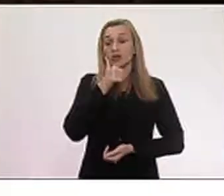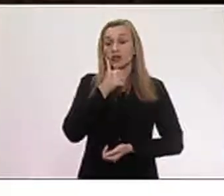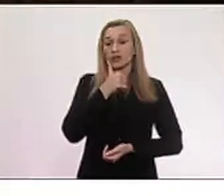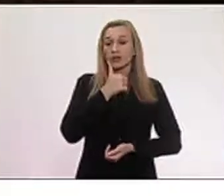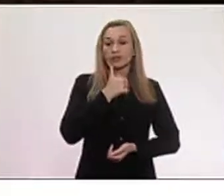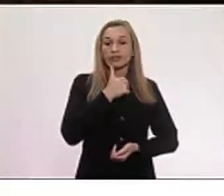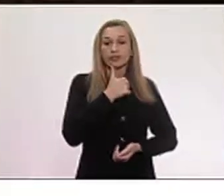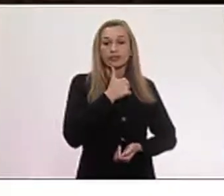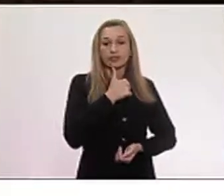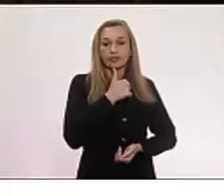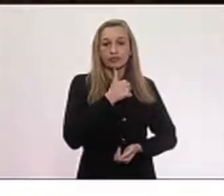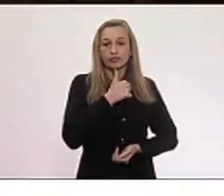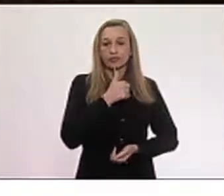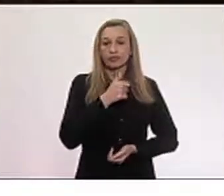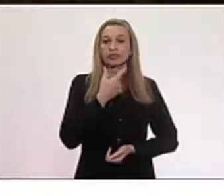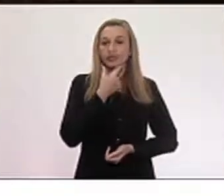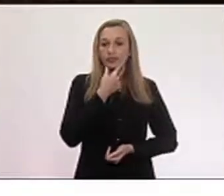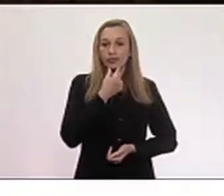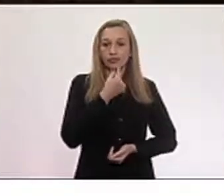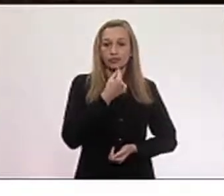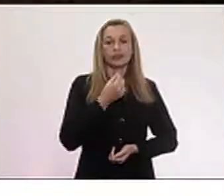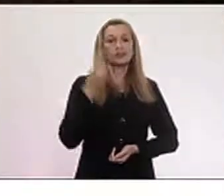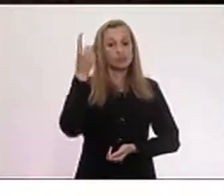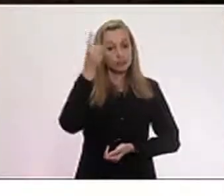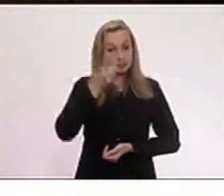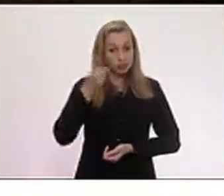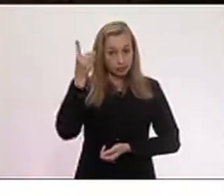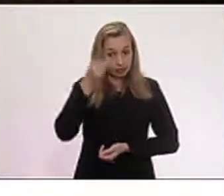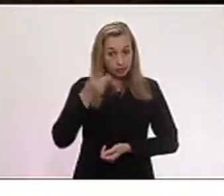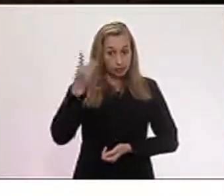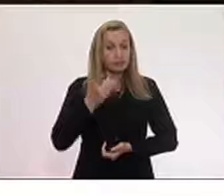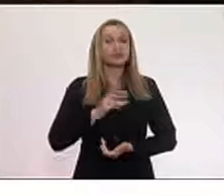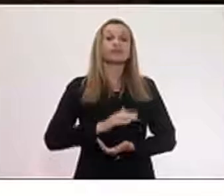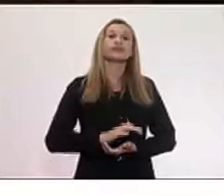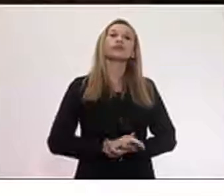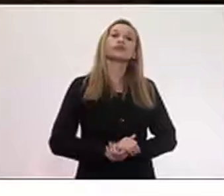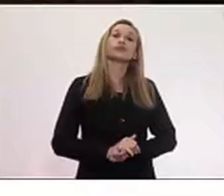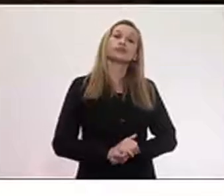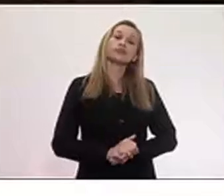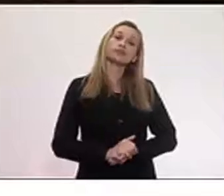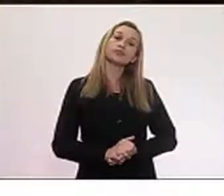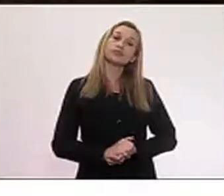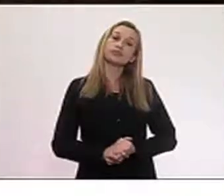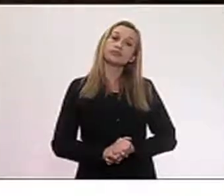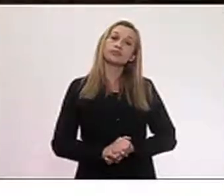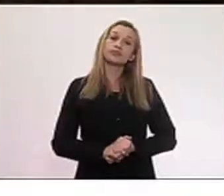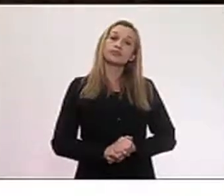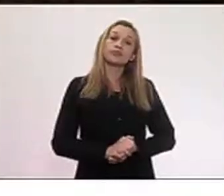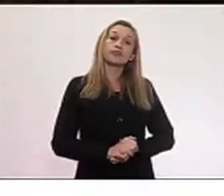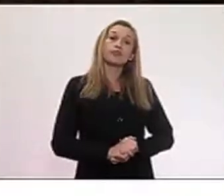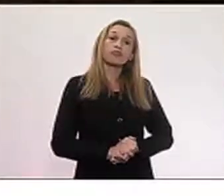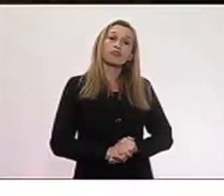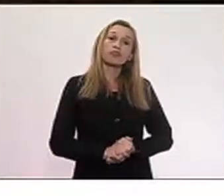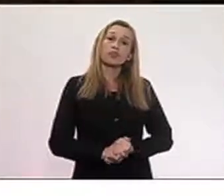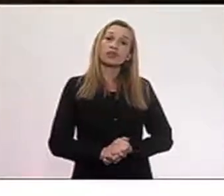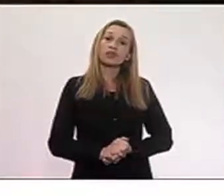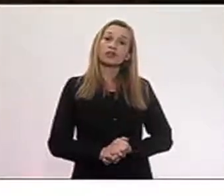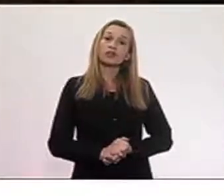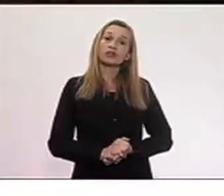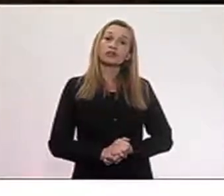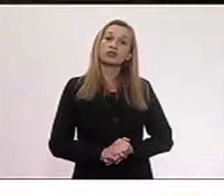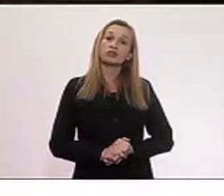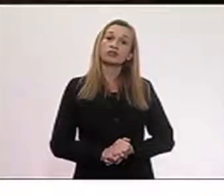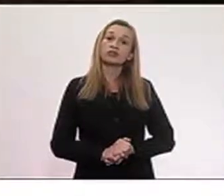senhoras e senhores deputados, fui